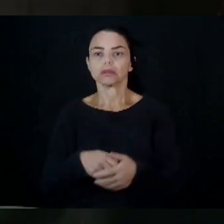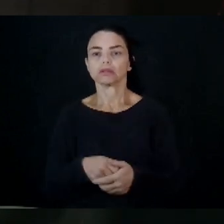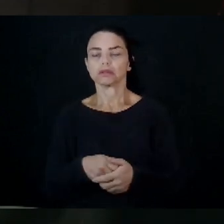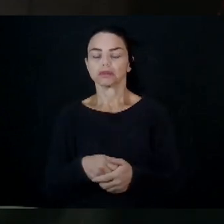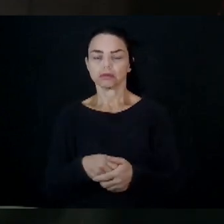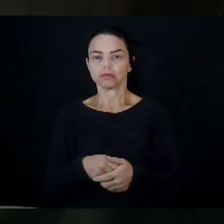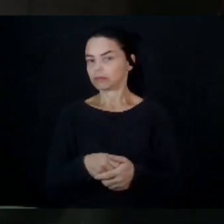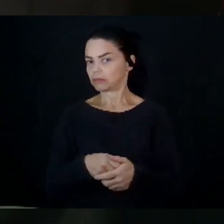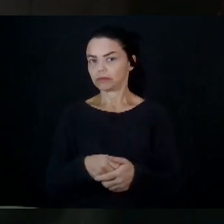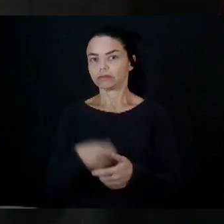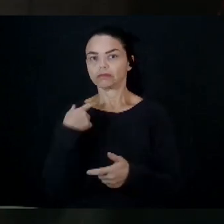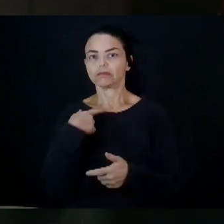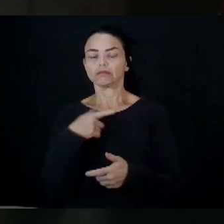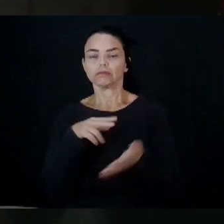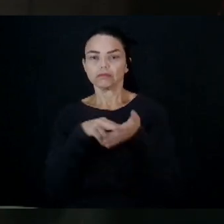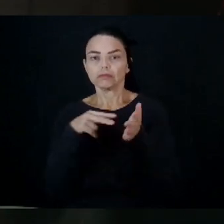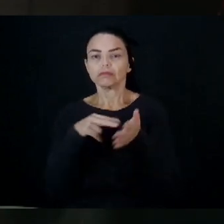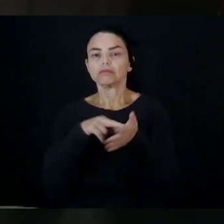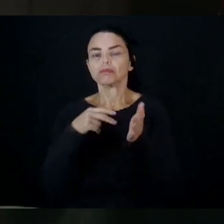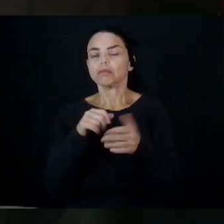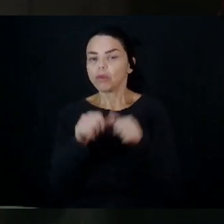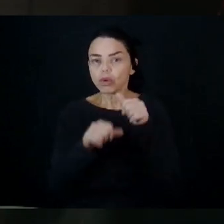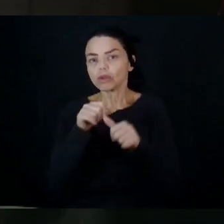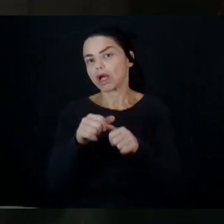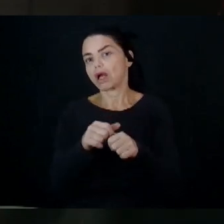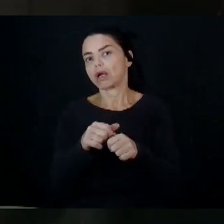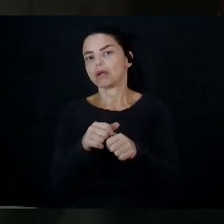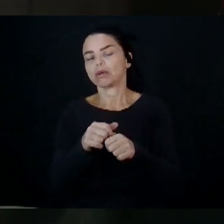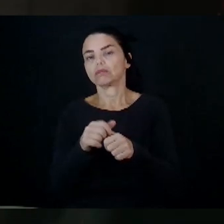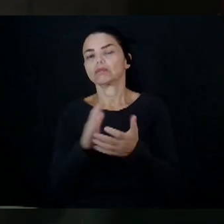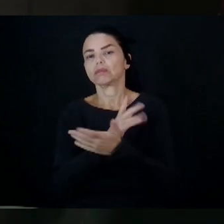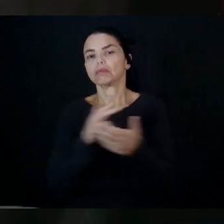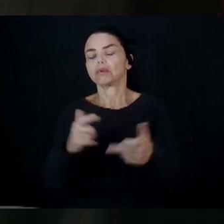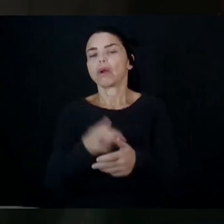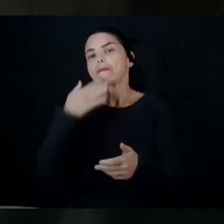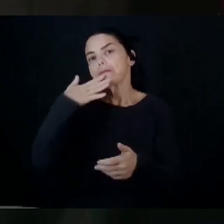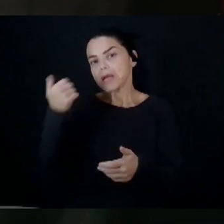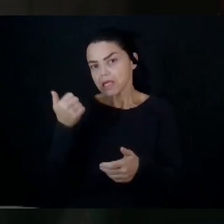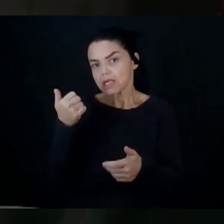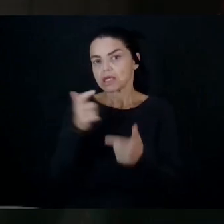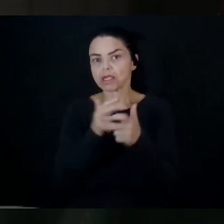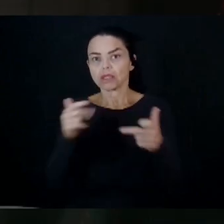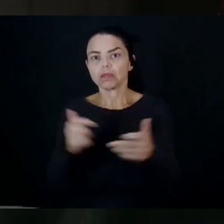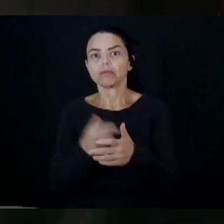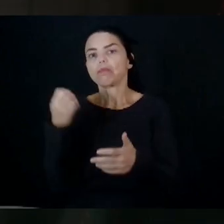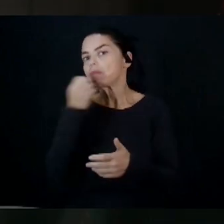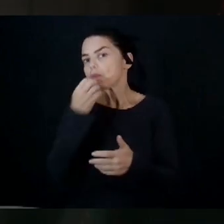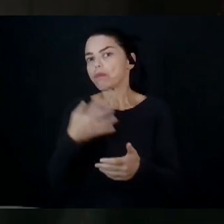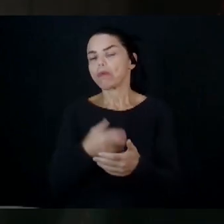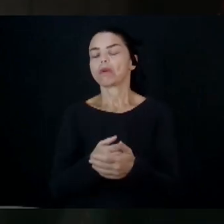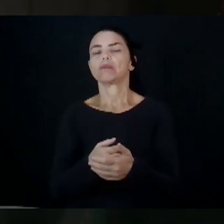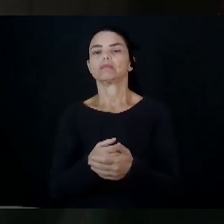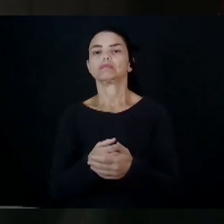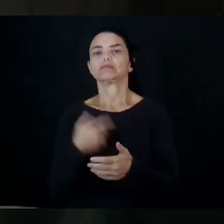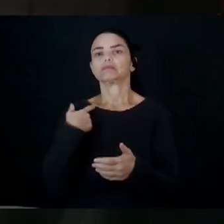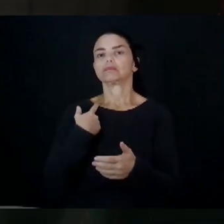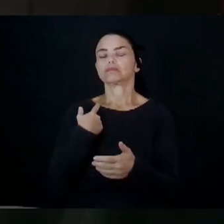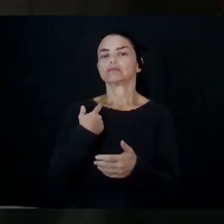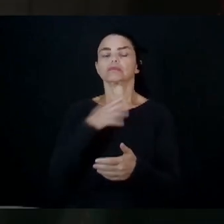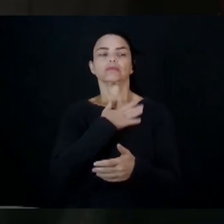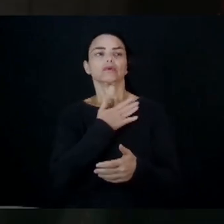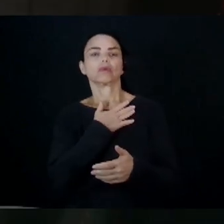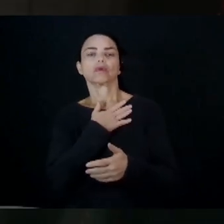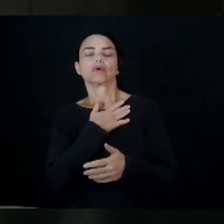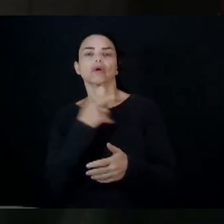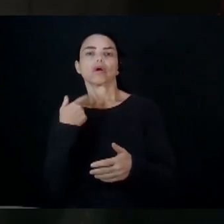de repente, ressignificar algumas coisas, pode melhorar outras. Isso é bom demais. Acho que é o nosso papel aqui no Estúdio Câmara